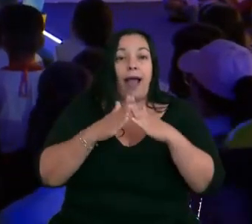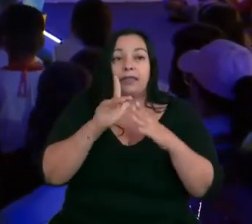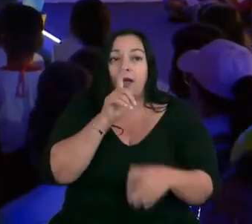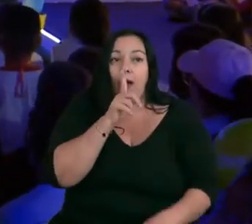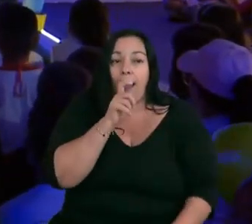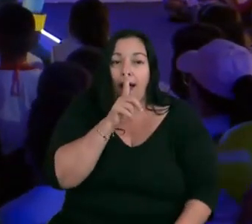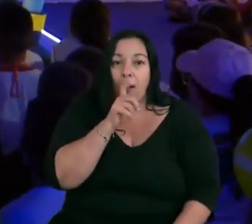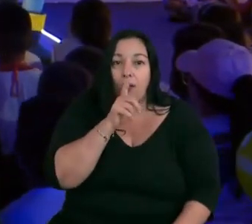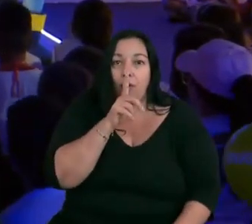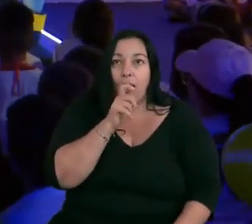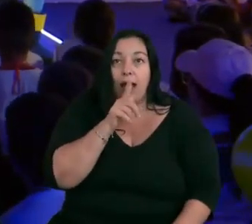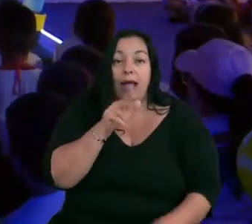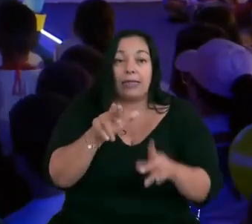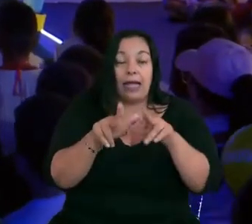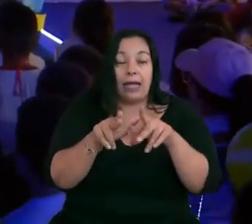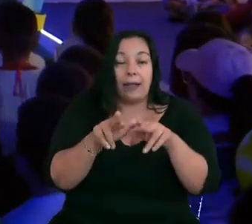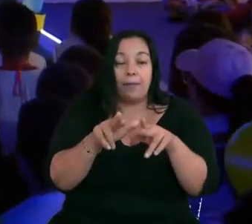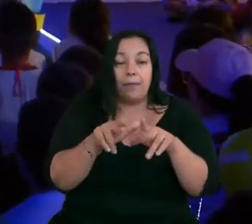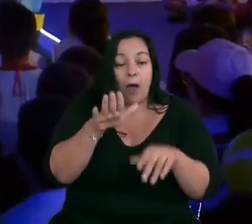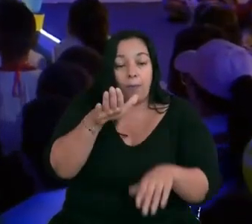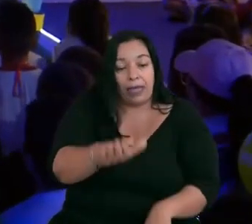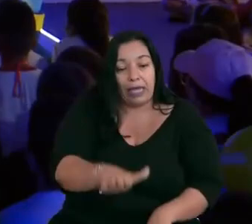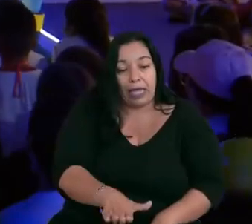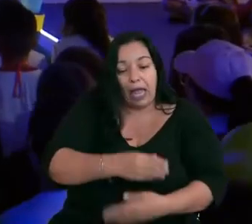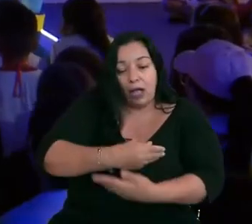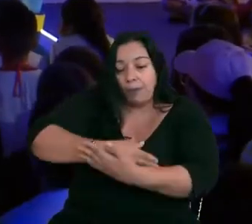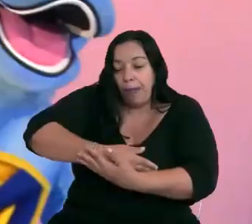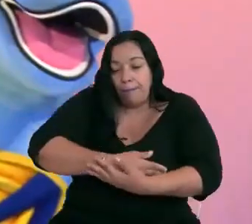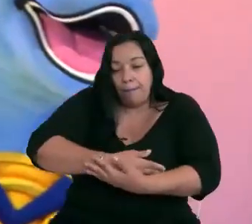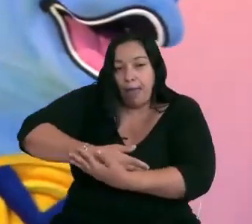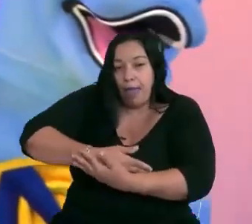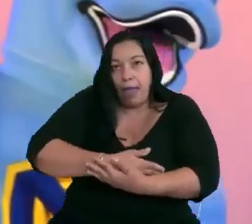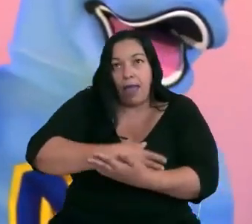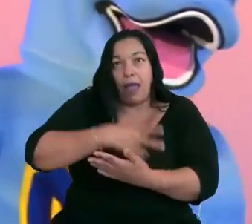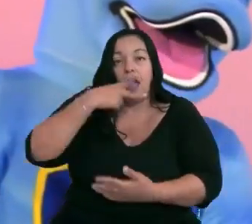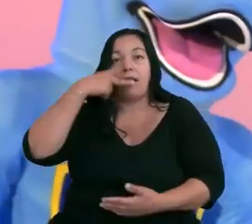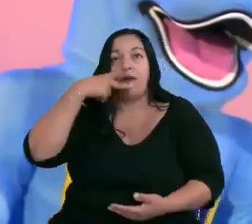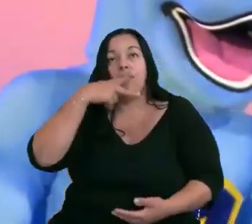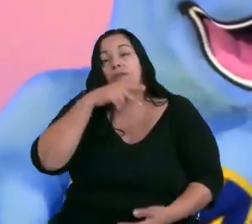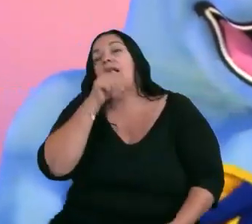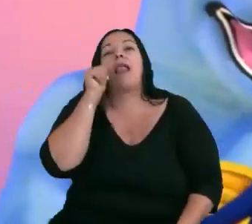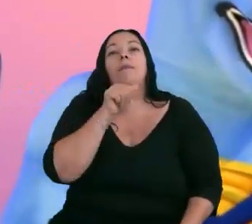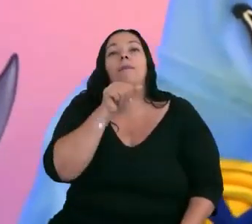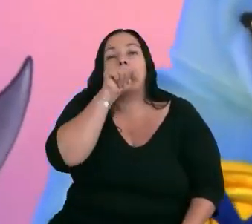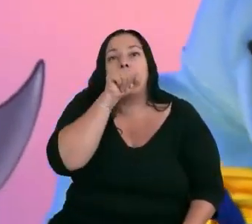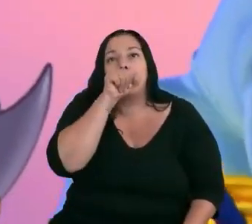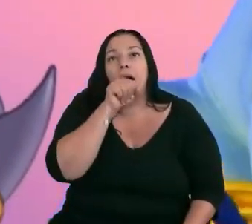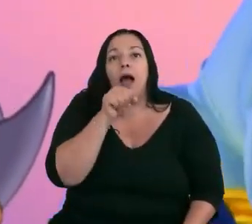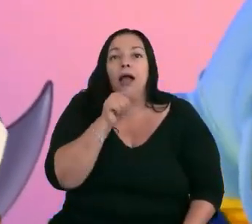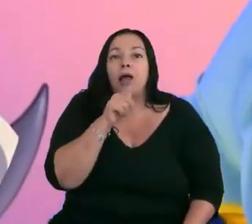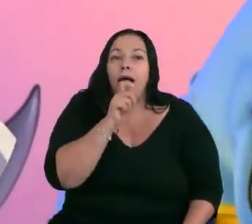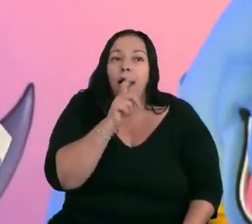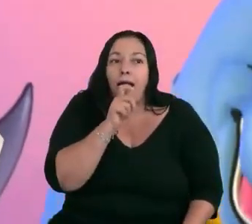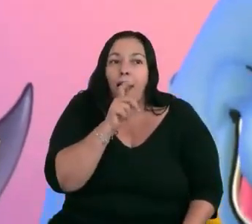tem irmão pequenininho, o que que a gente vai falar para a mamãe? Pode deixar a água lá aberta?